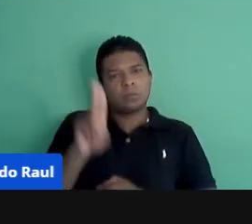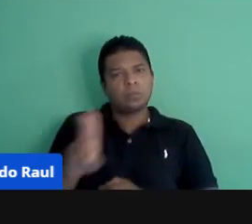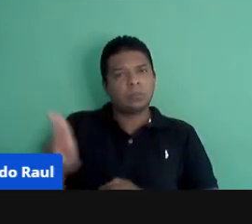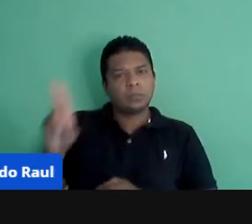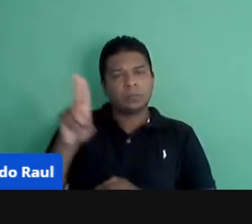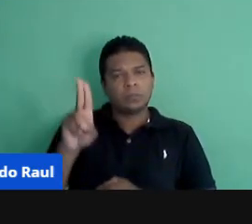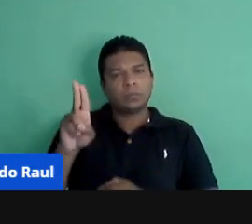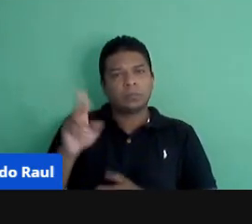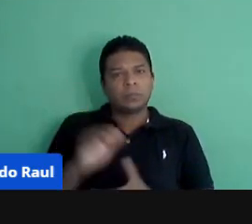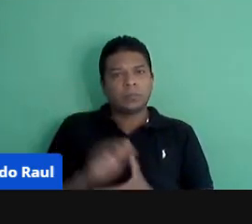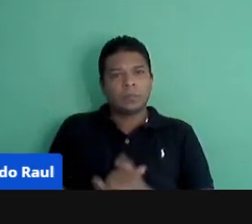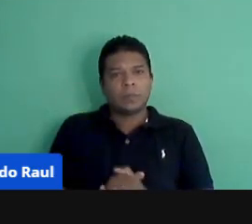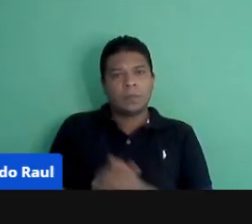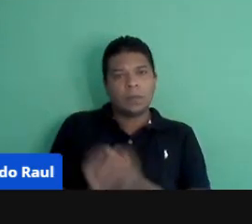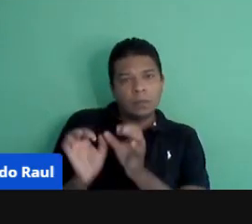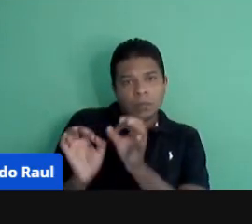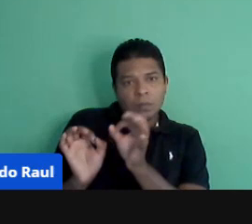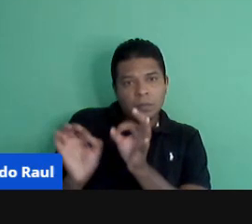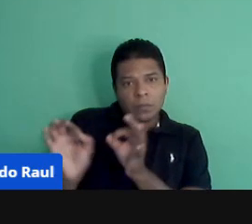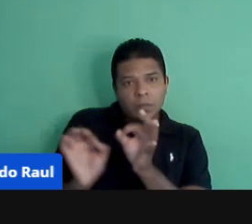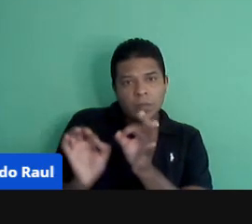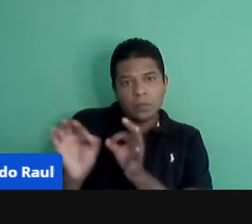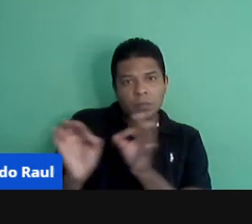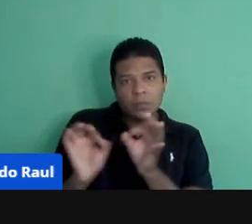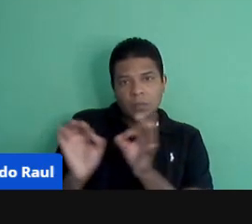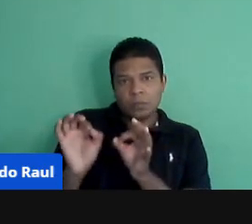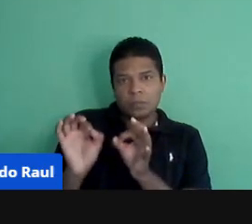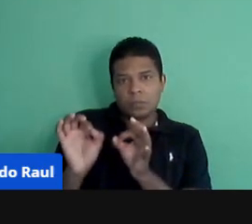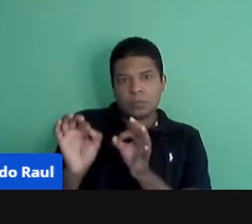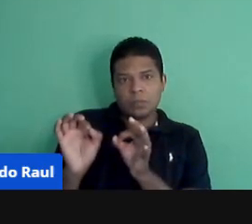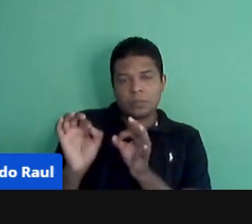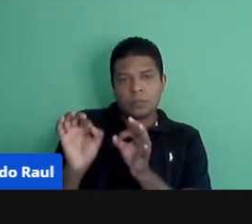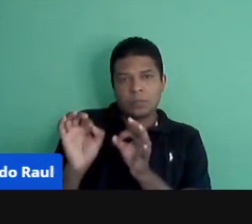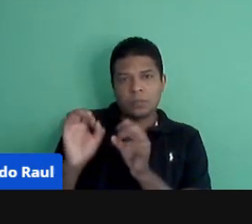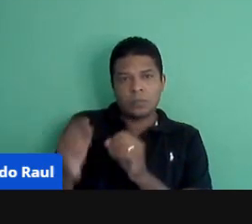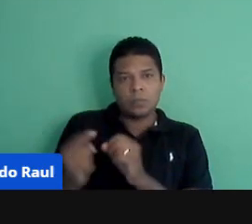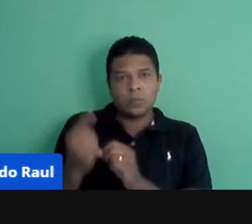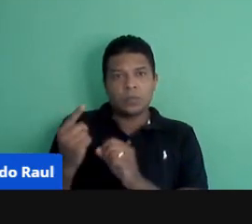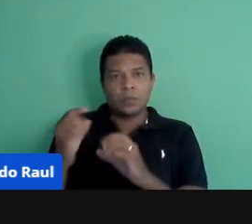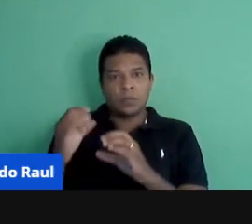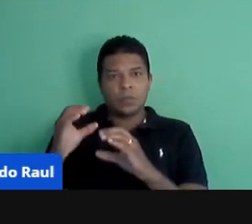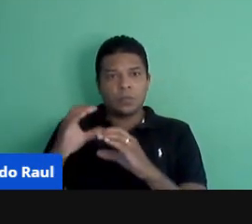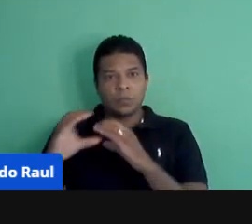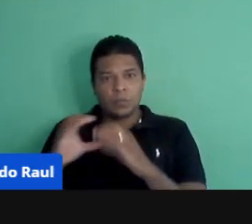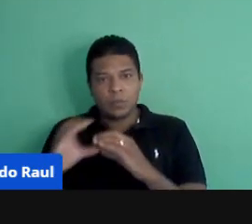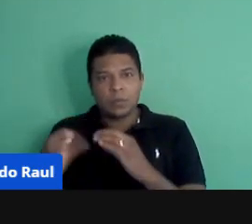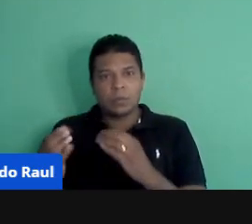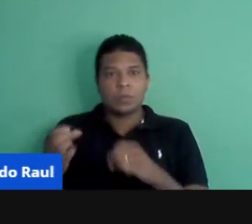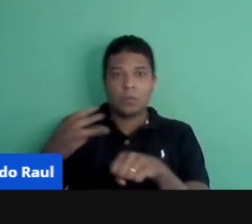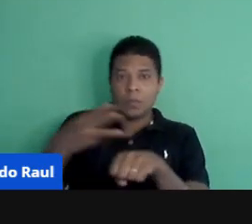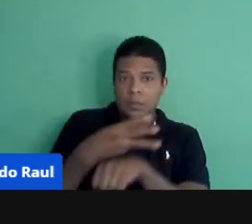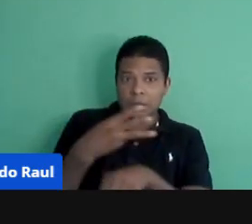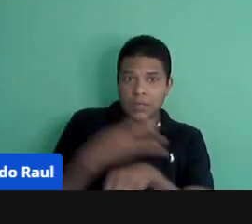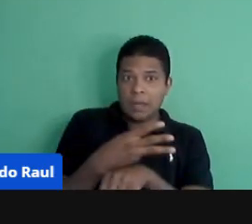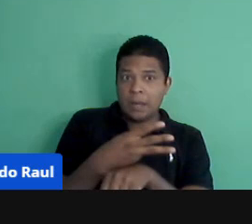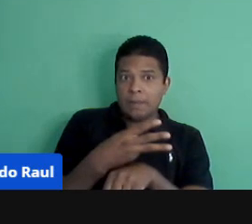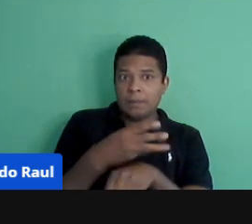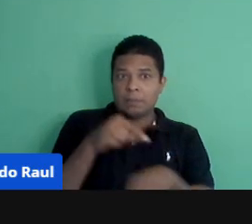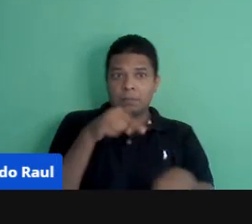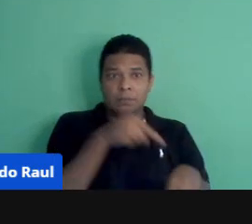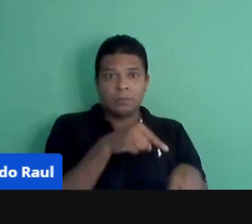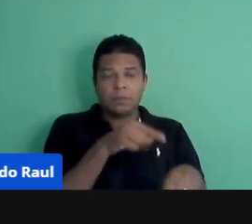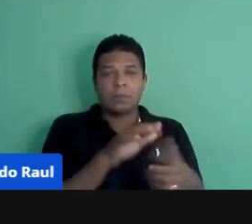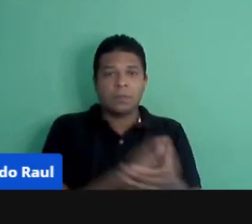A escola organizou uma única forma de comunicação, que é o WhatsApp, e até mesmo essa forma